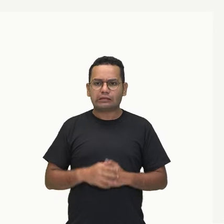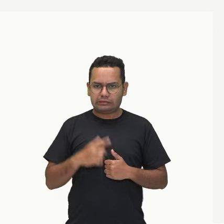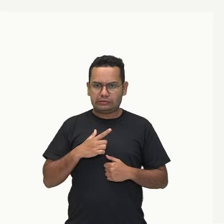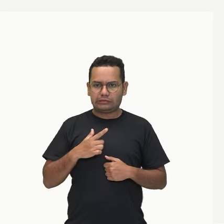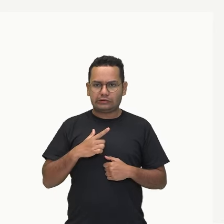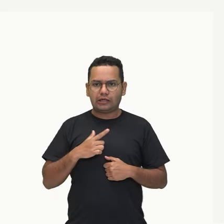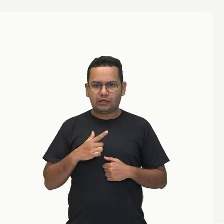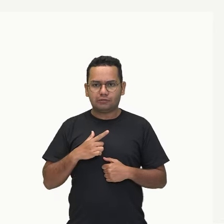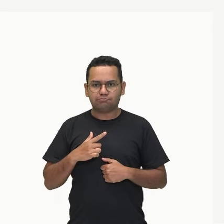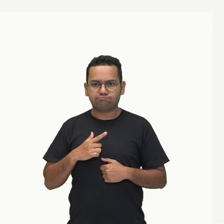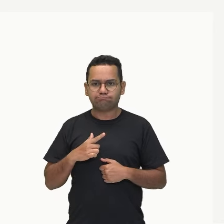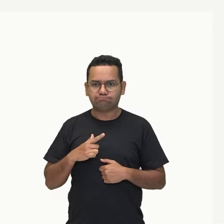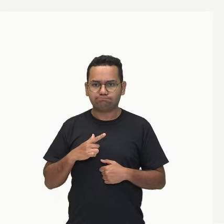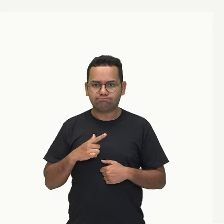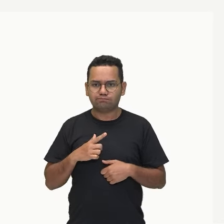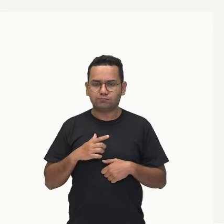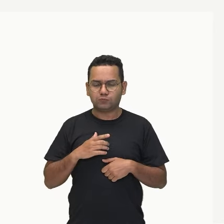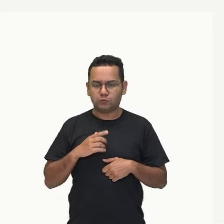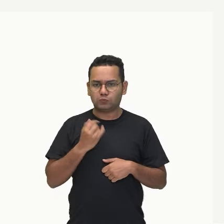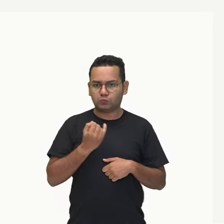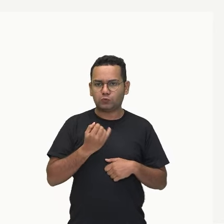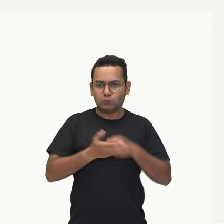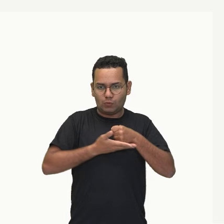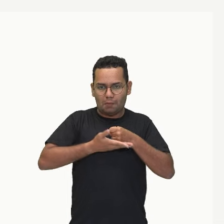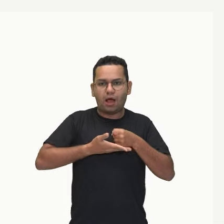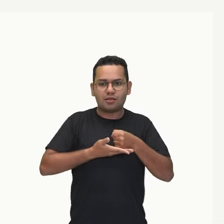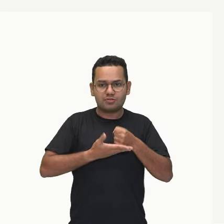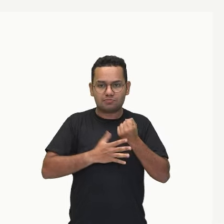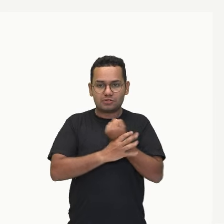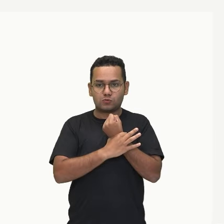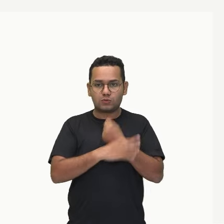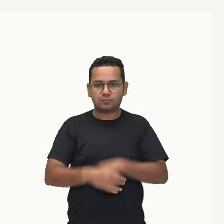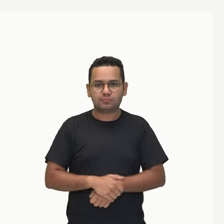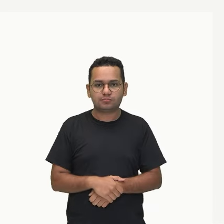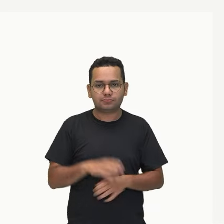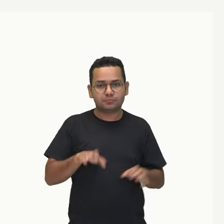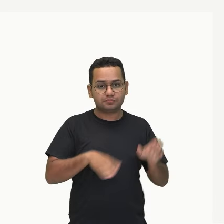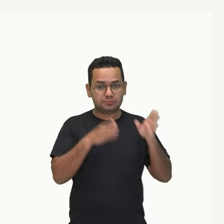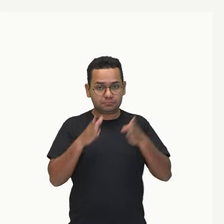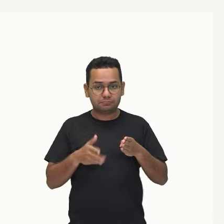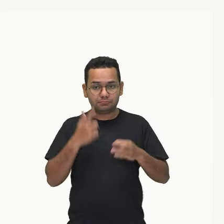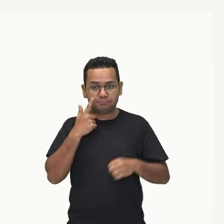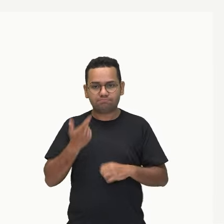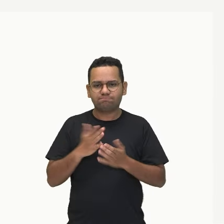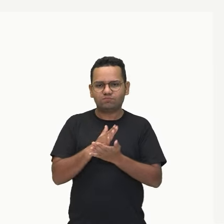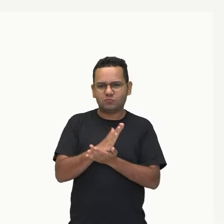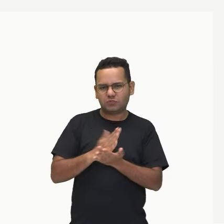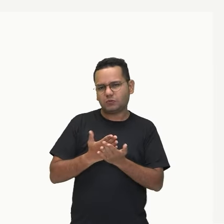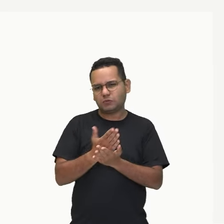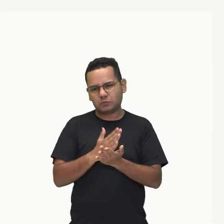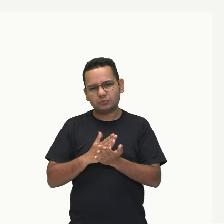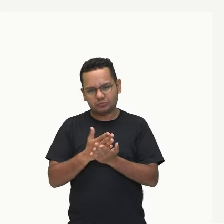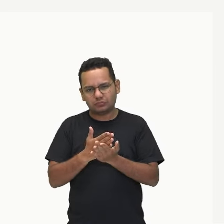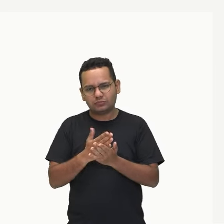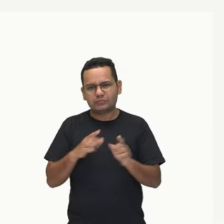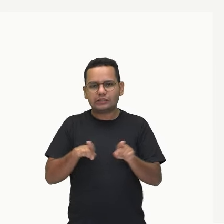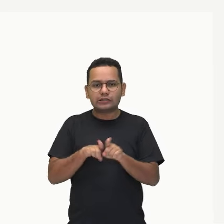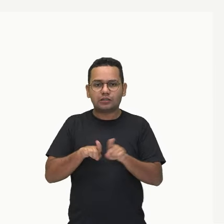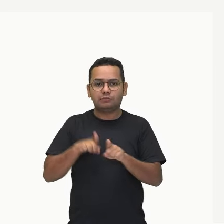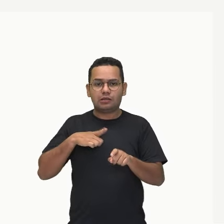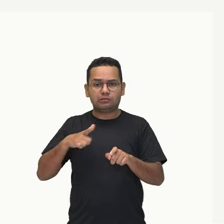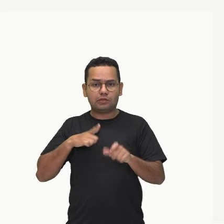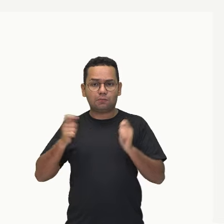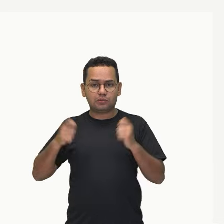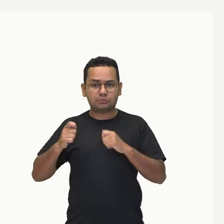exatidão, não é? O filosófico, ele é também falível e aproximadamente exato. Por quê,